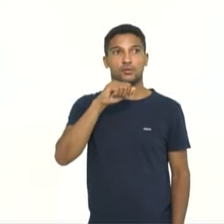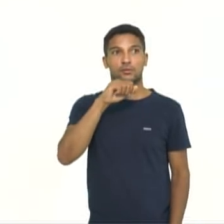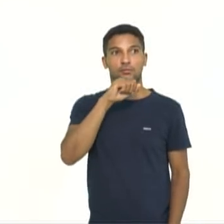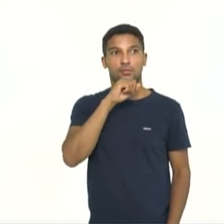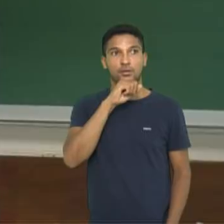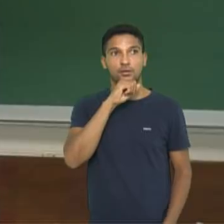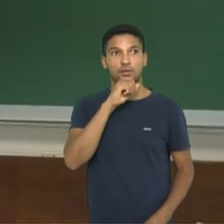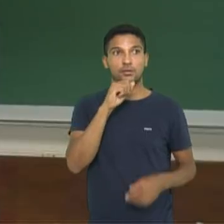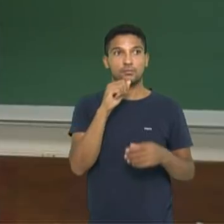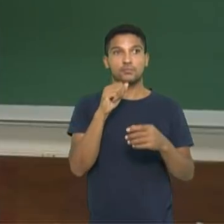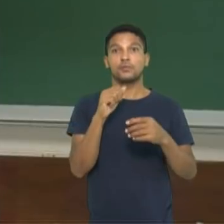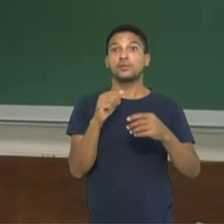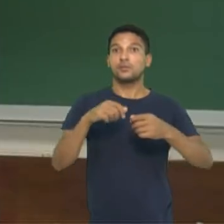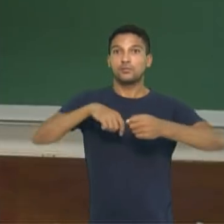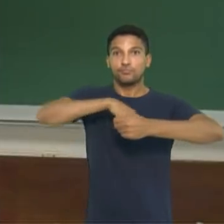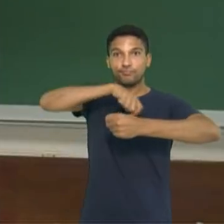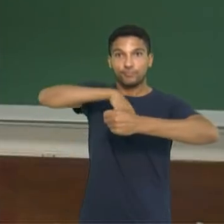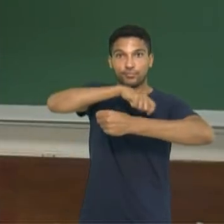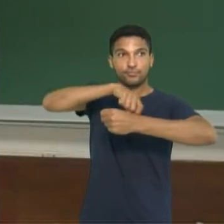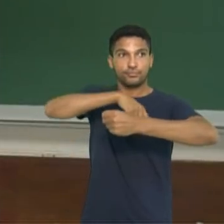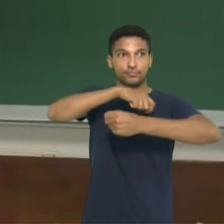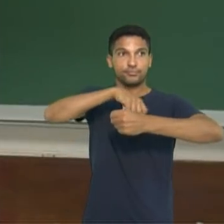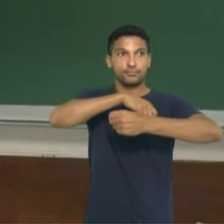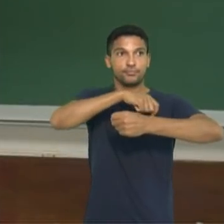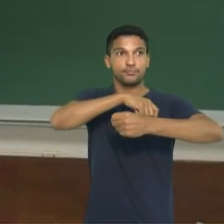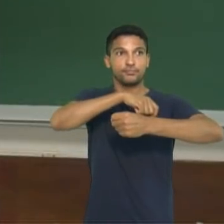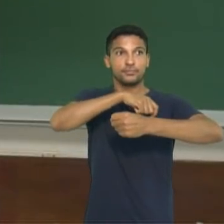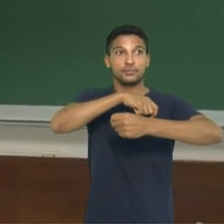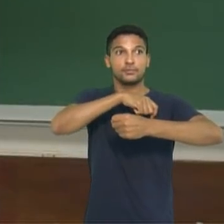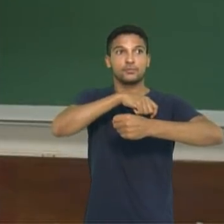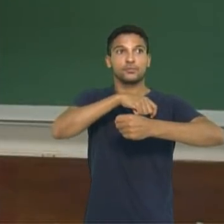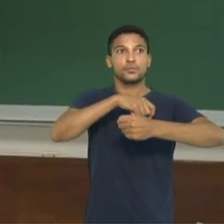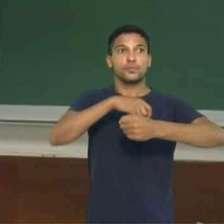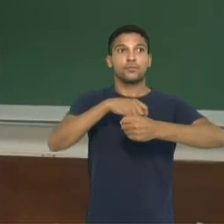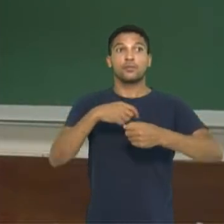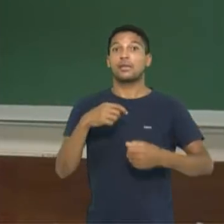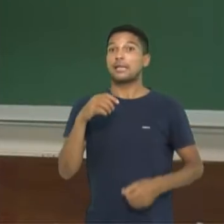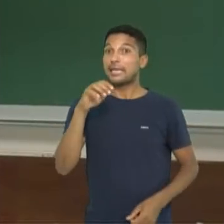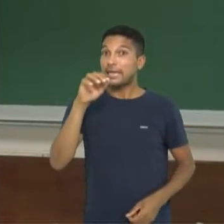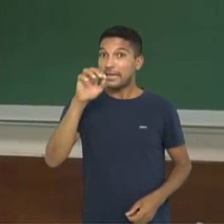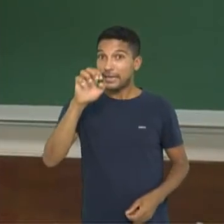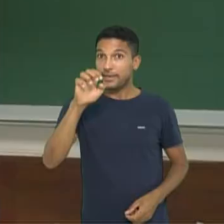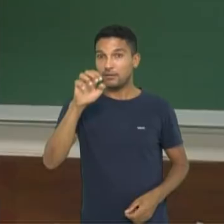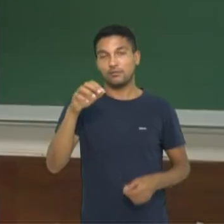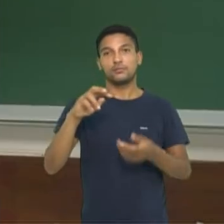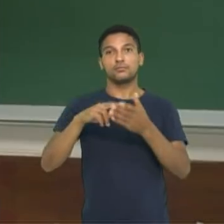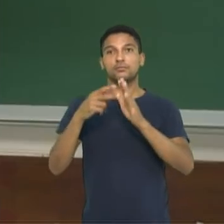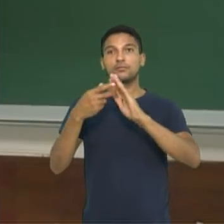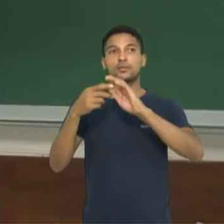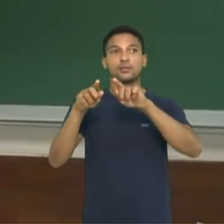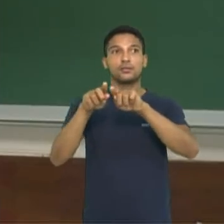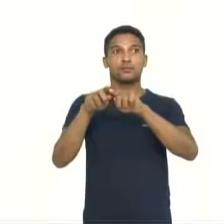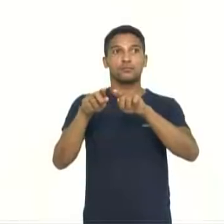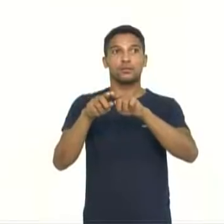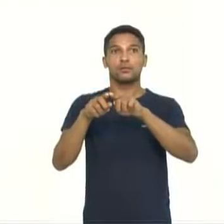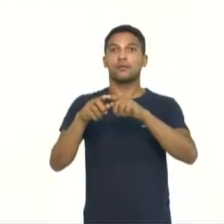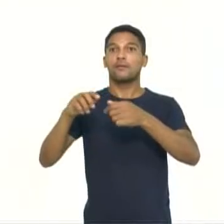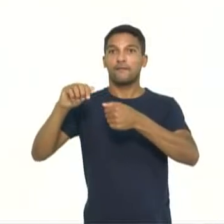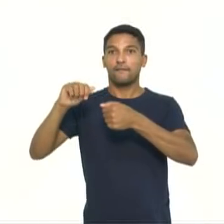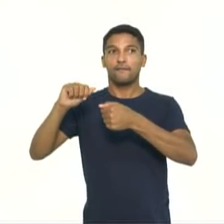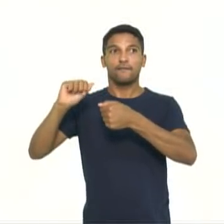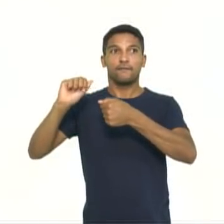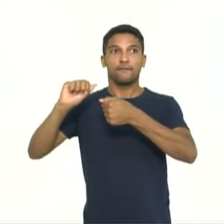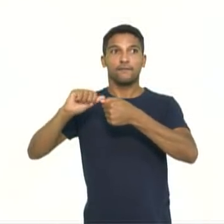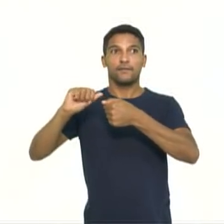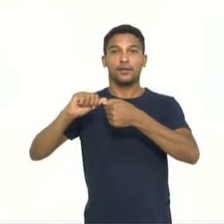não trabalha nem estuda. Não, nem. Também a gente tem ali somando 2 ações, né? Estudar e trabalhar. Eu não